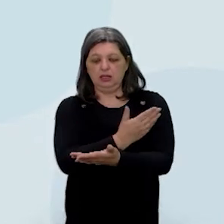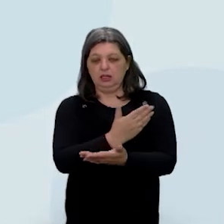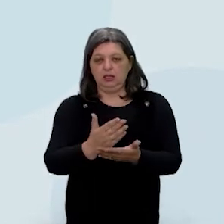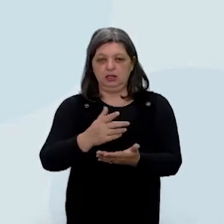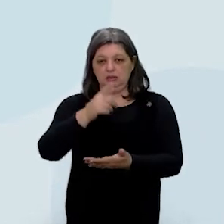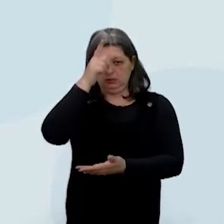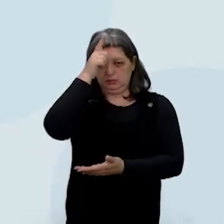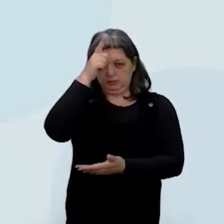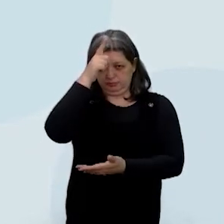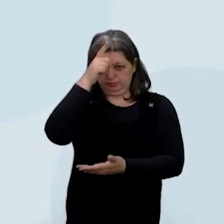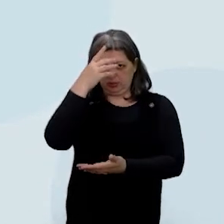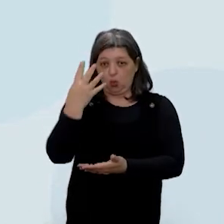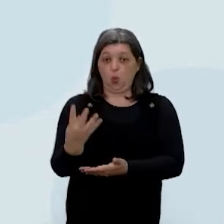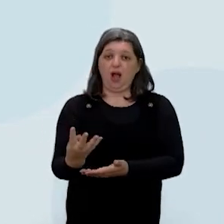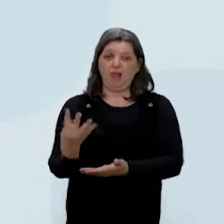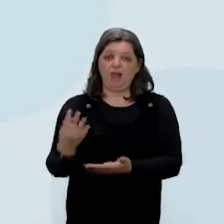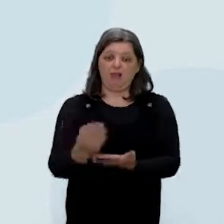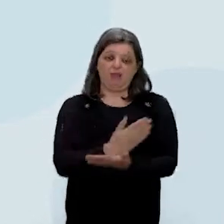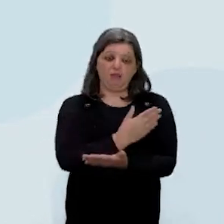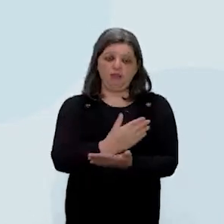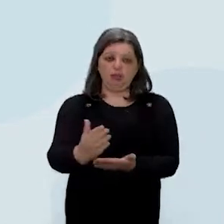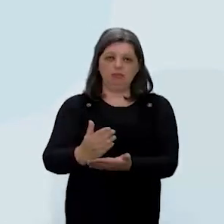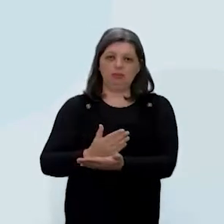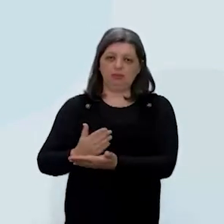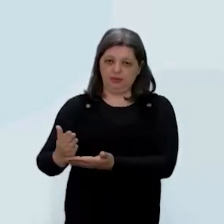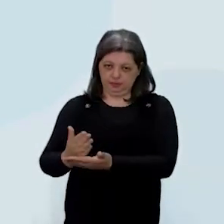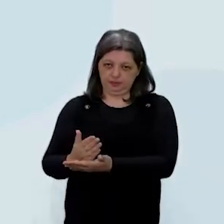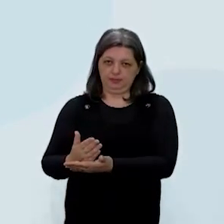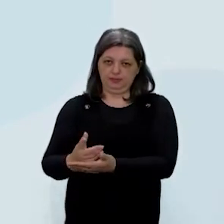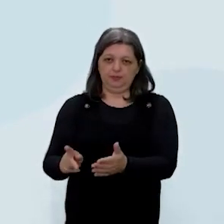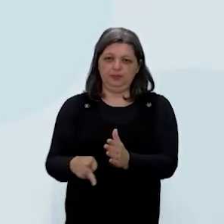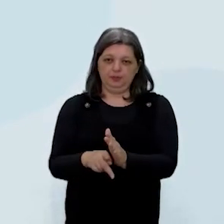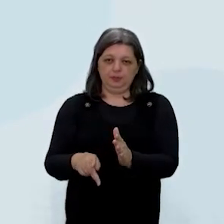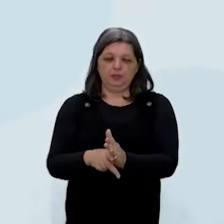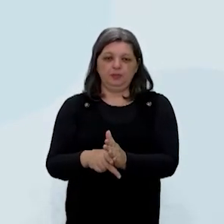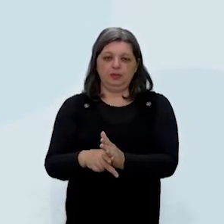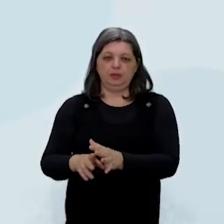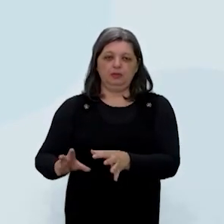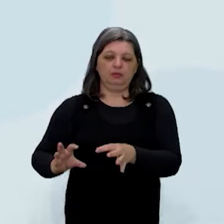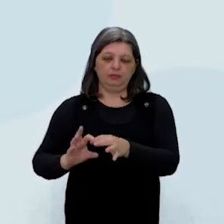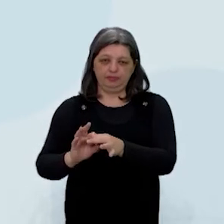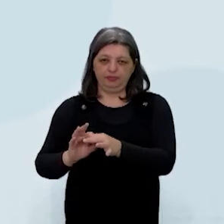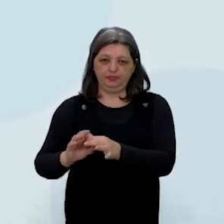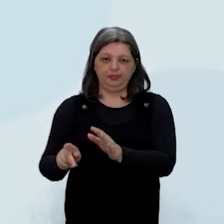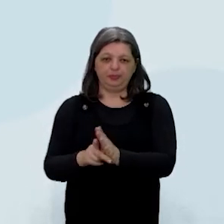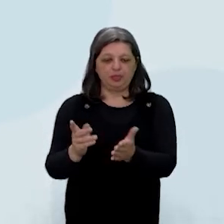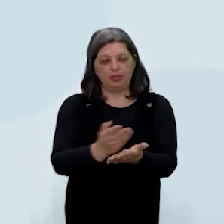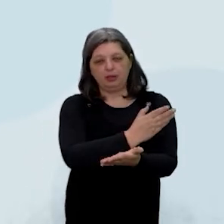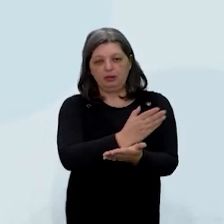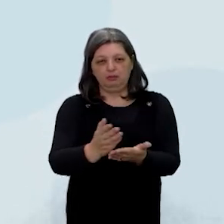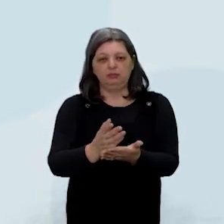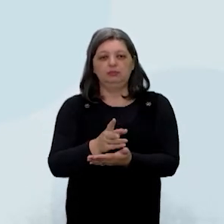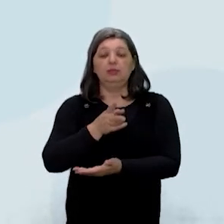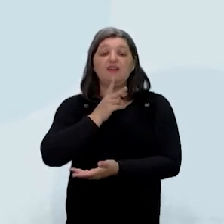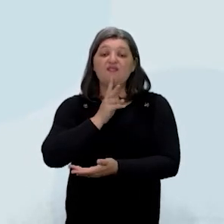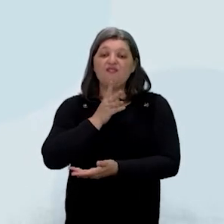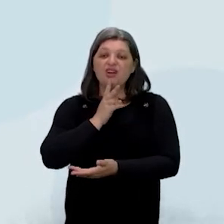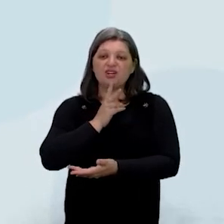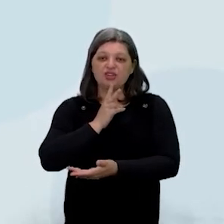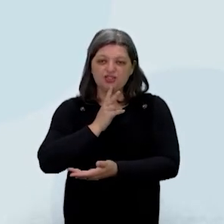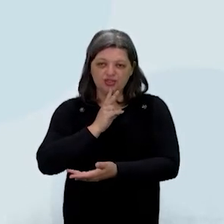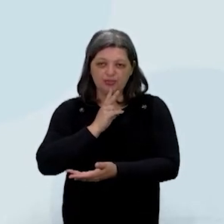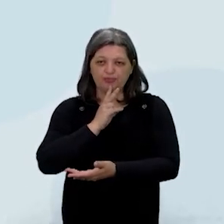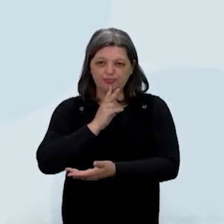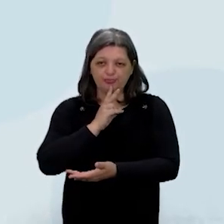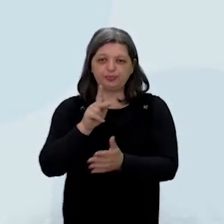4 partes, tá? A parte ali, os aliados dividiram a Alemanha. Então, a partezinha em verde fica para a